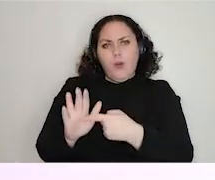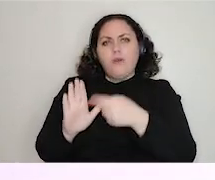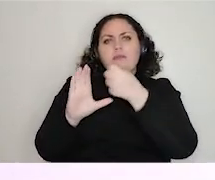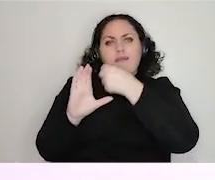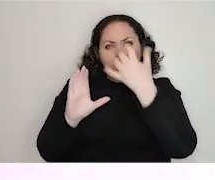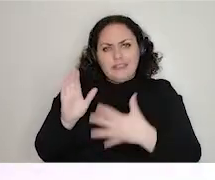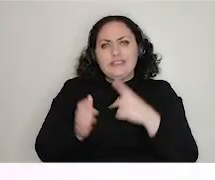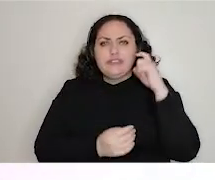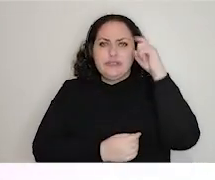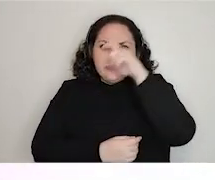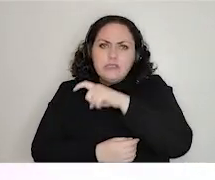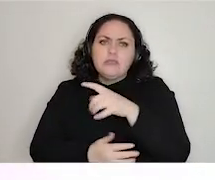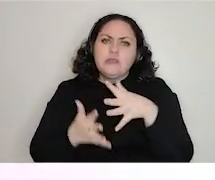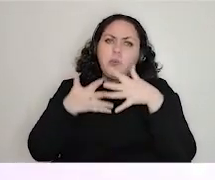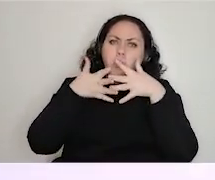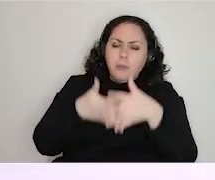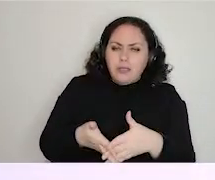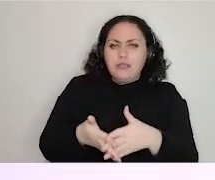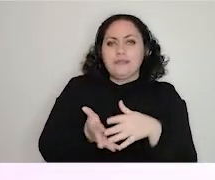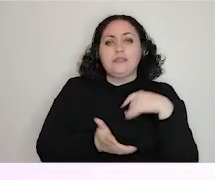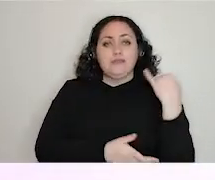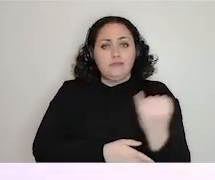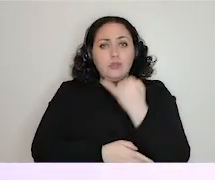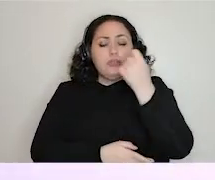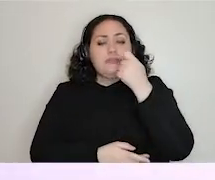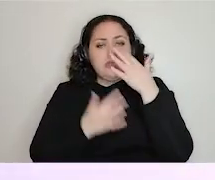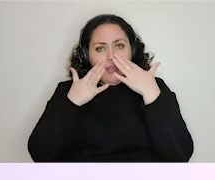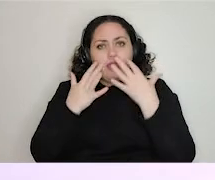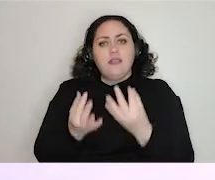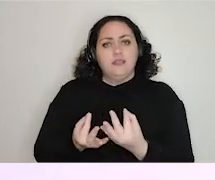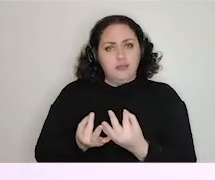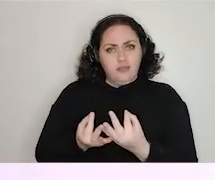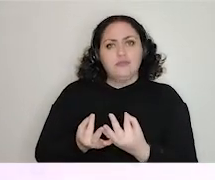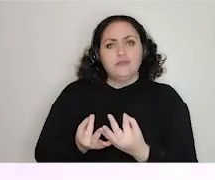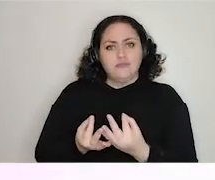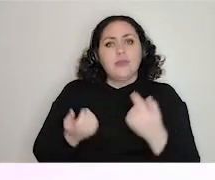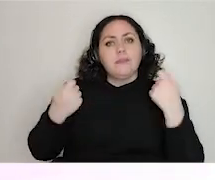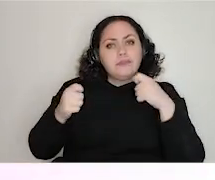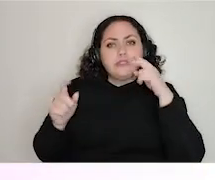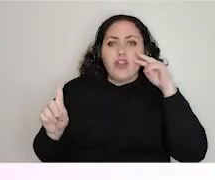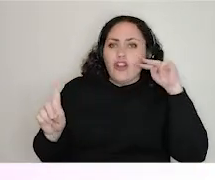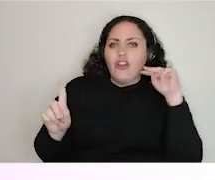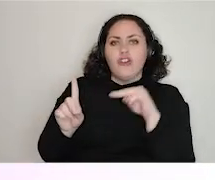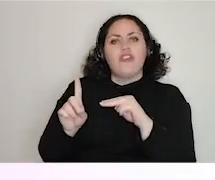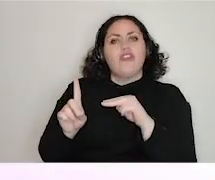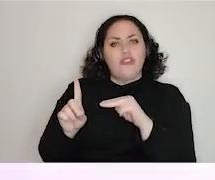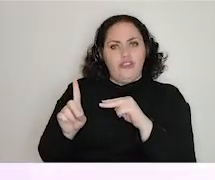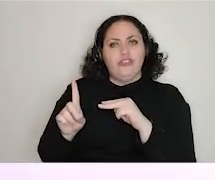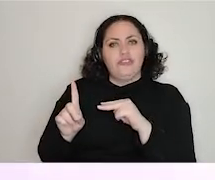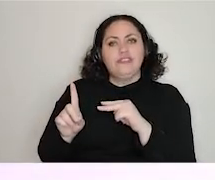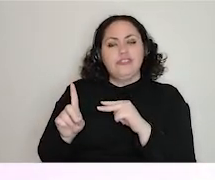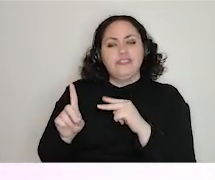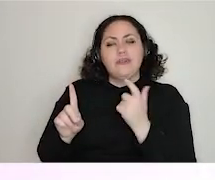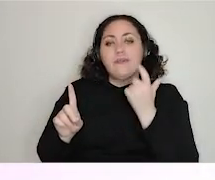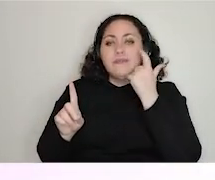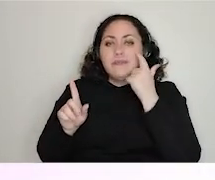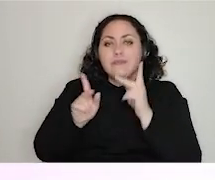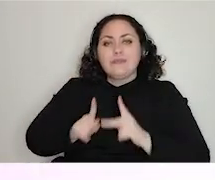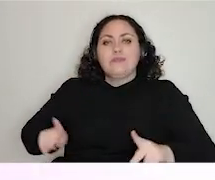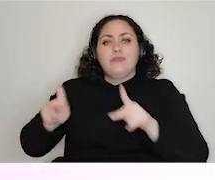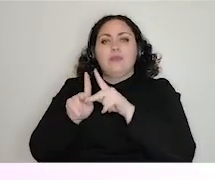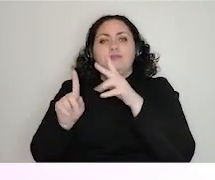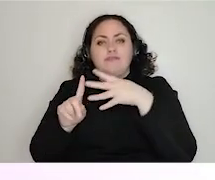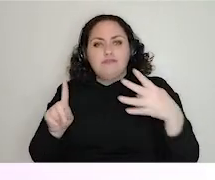trouxe vários elementos difíceis, complicados, que é importante a gente prestar atenção, que é importante a gente ter um olhar quando a gente para pensar